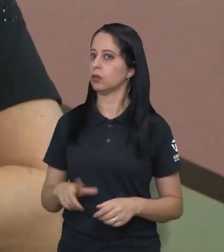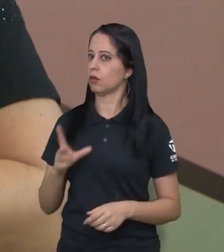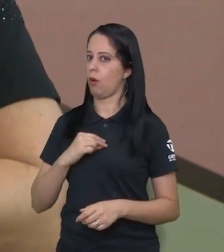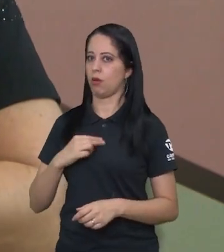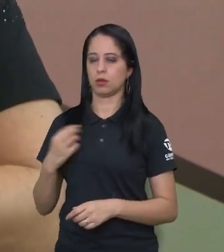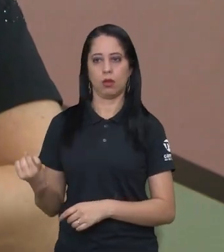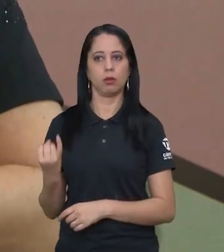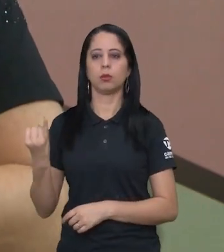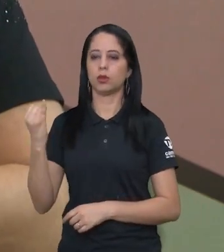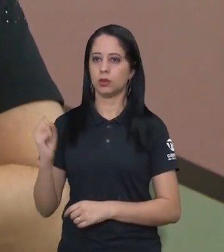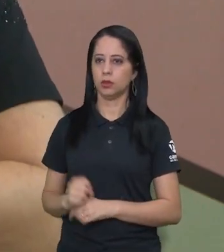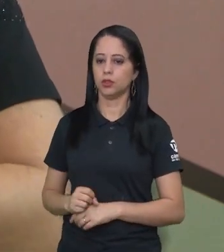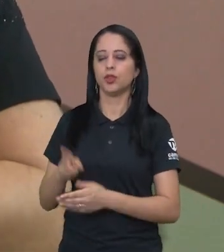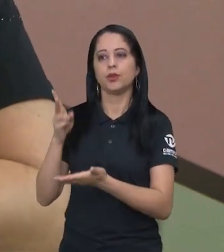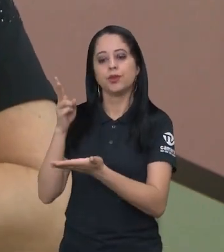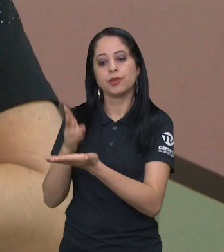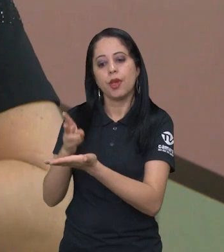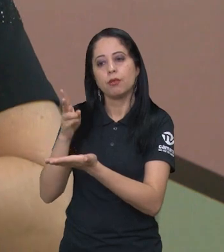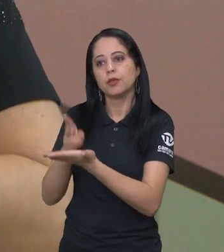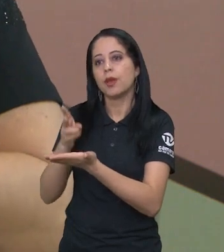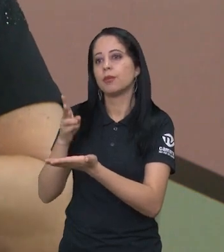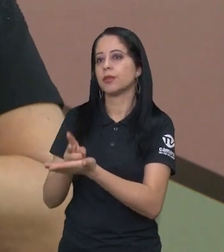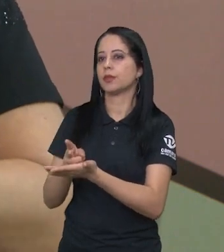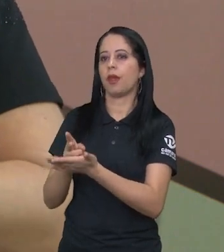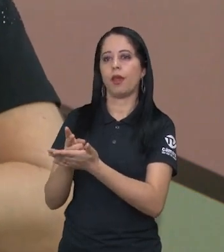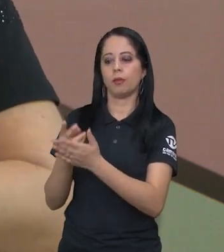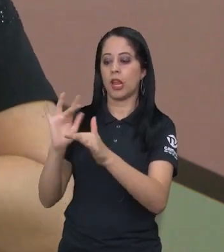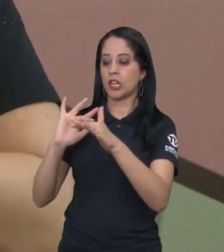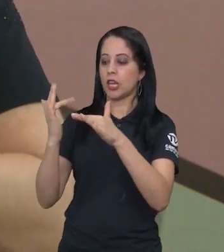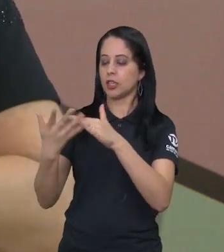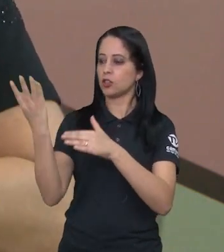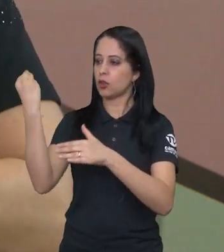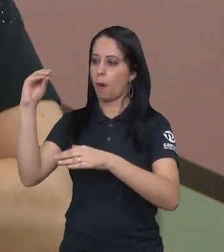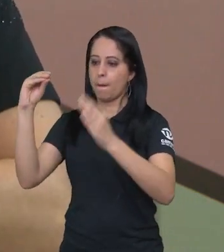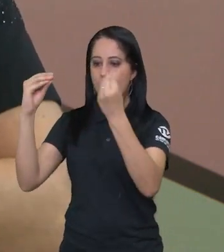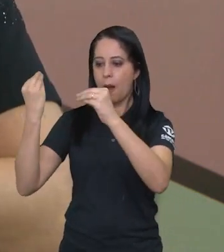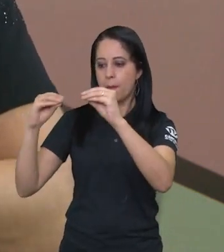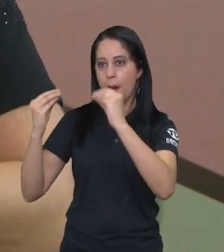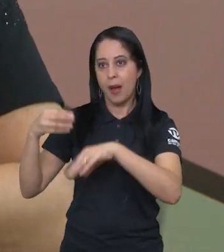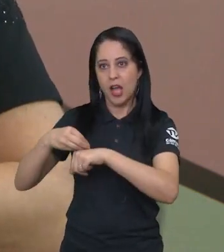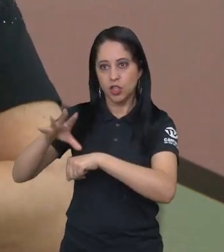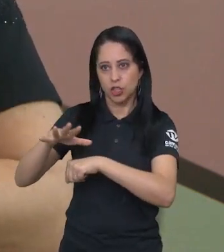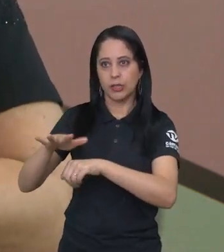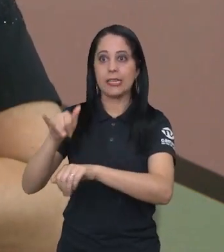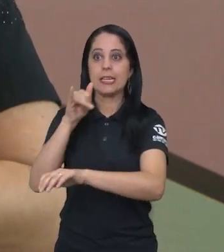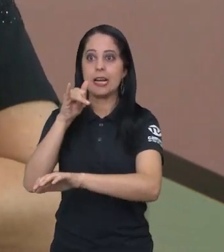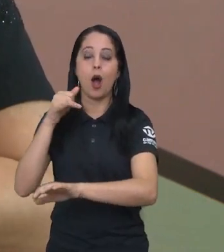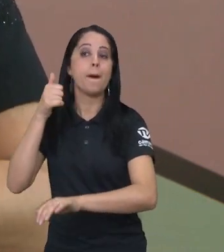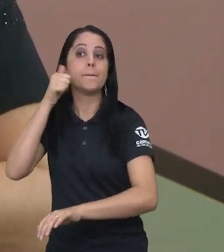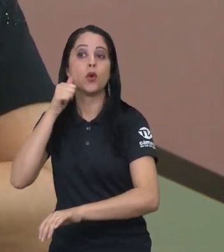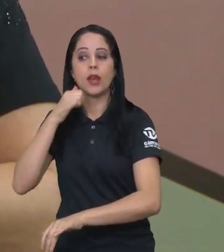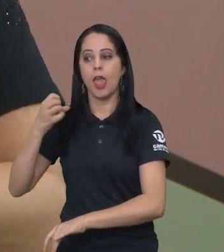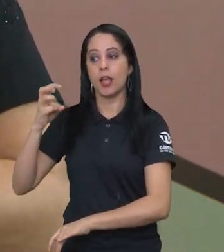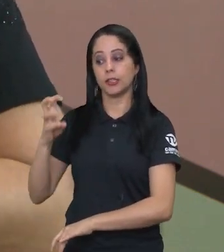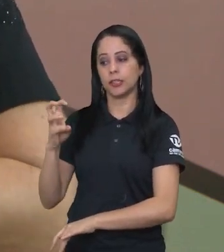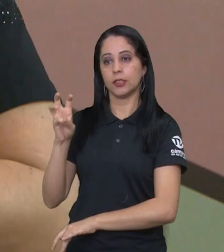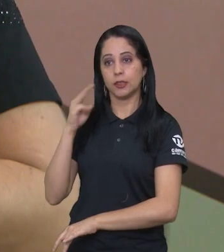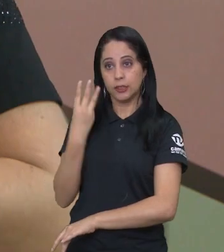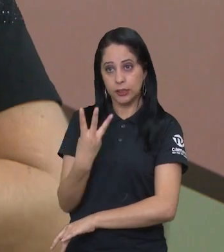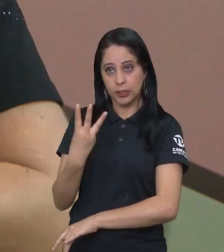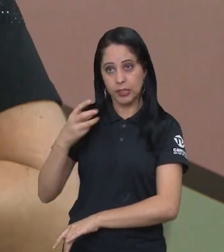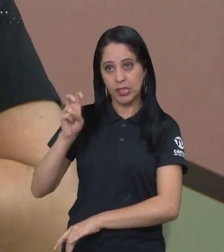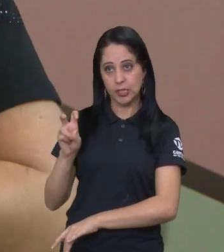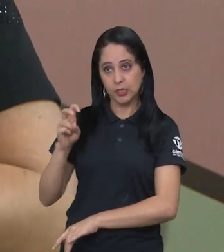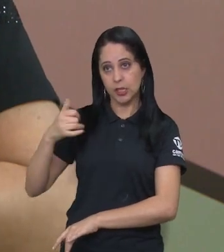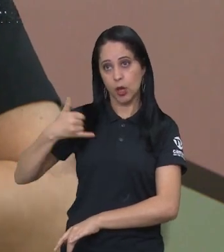super importante e eu sempre falo isso, falo nas redes sociais, falo em todos os lugares. Abaixo dos 35 anos, a mulher pode esperar